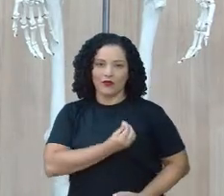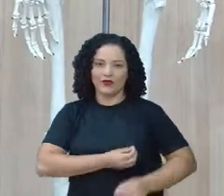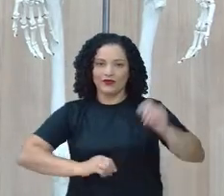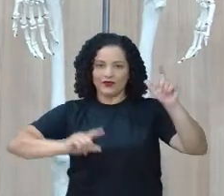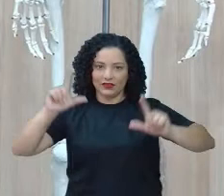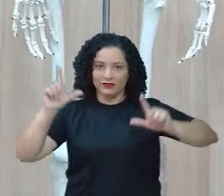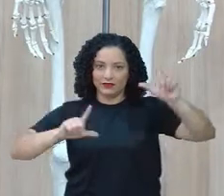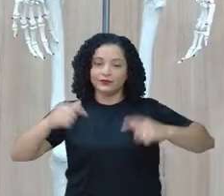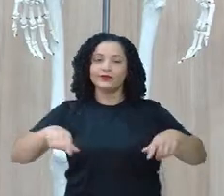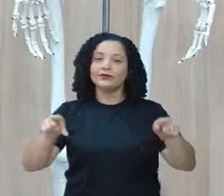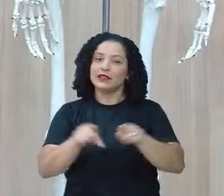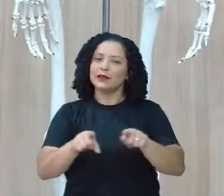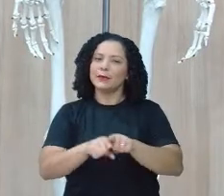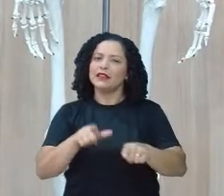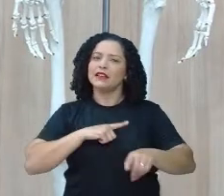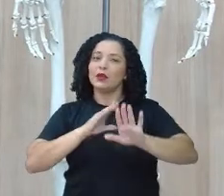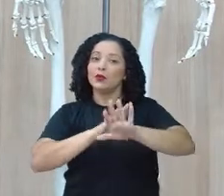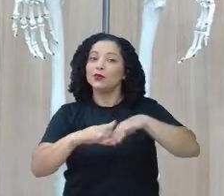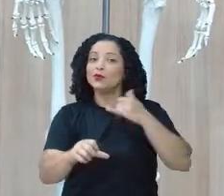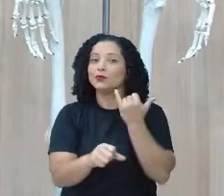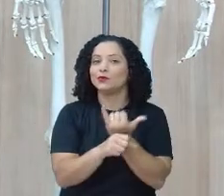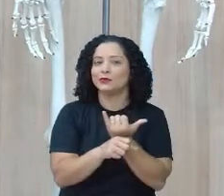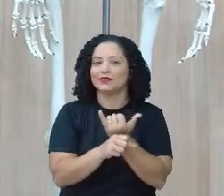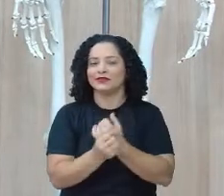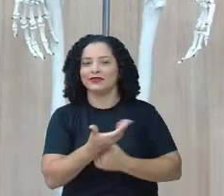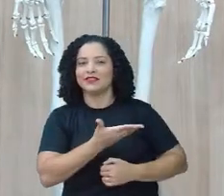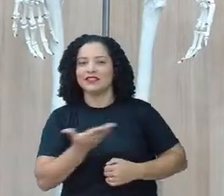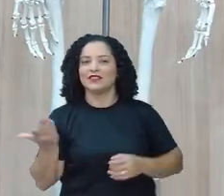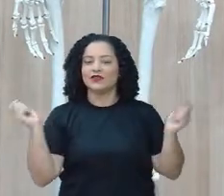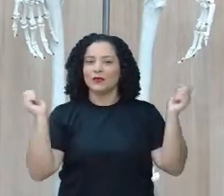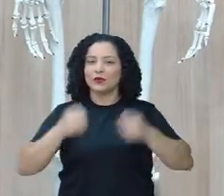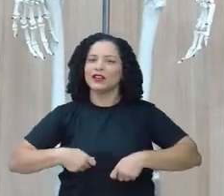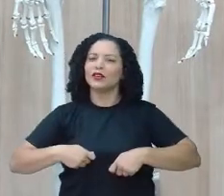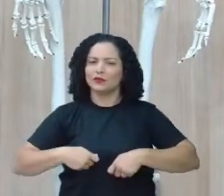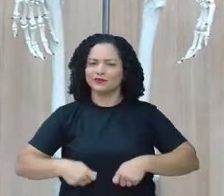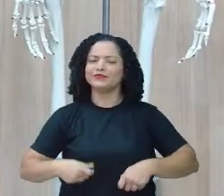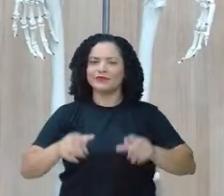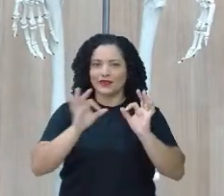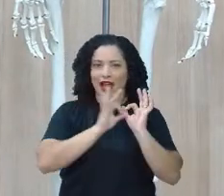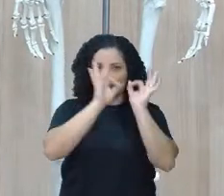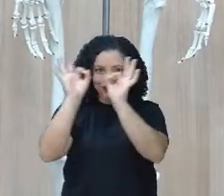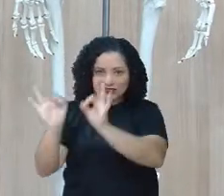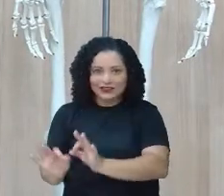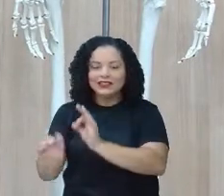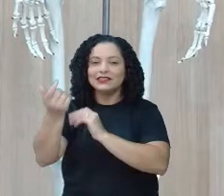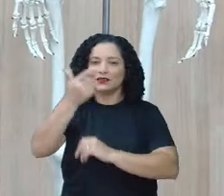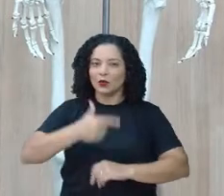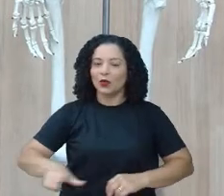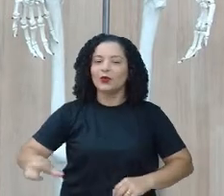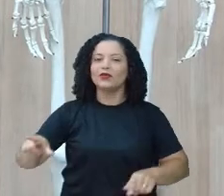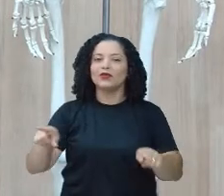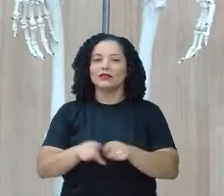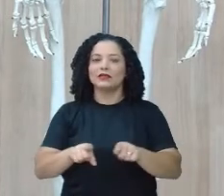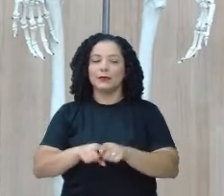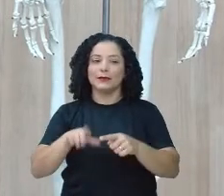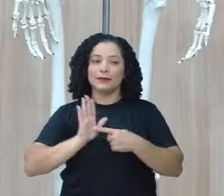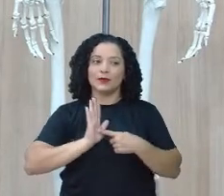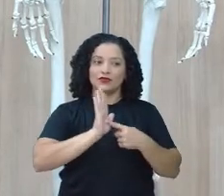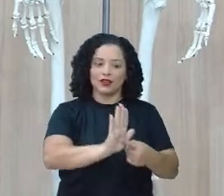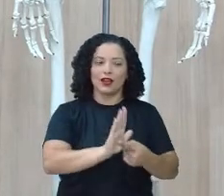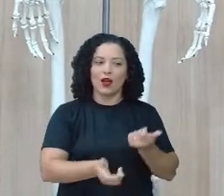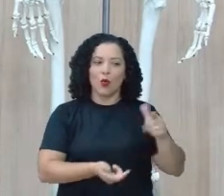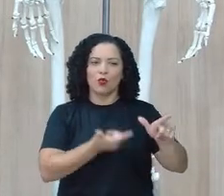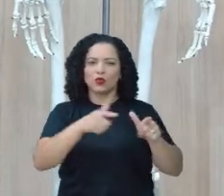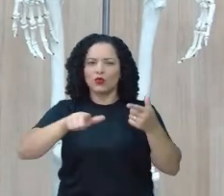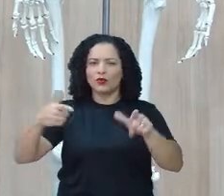questão do YouTube, onde vocês poderão assistir essa aula mais uma vez ou indicar essa aula para